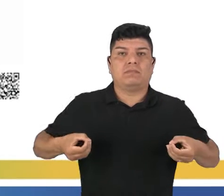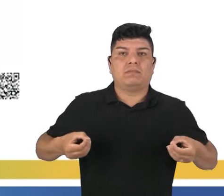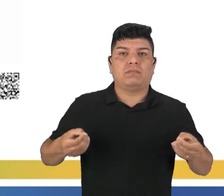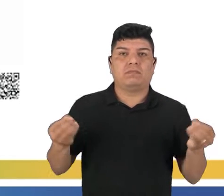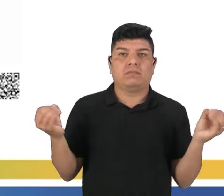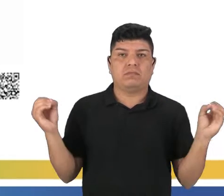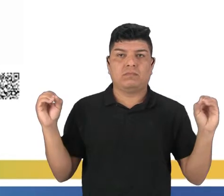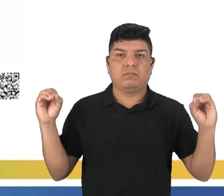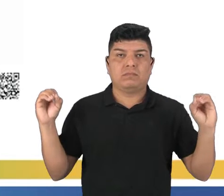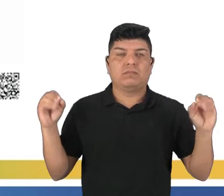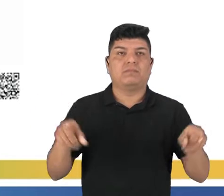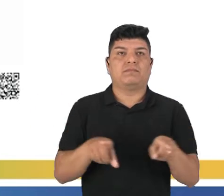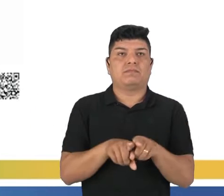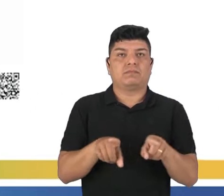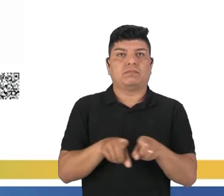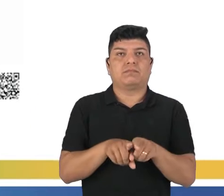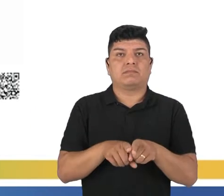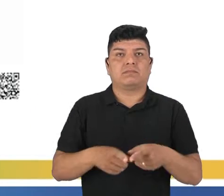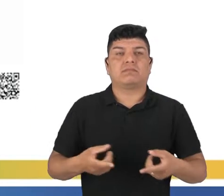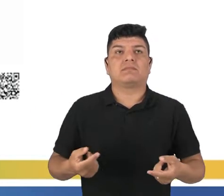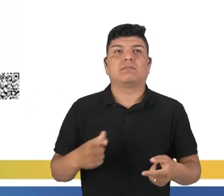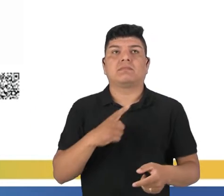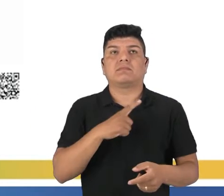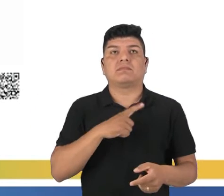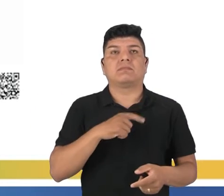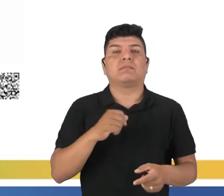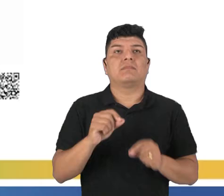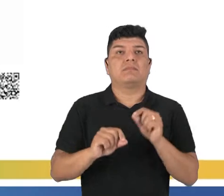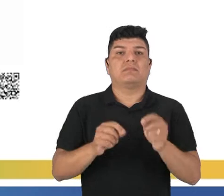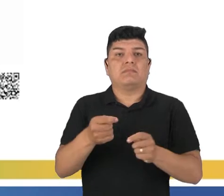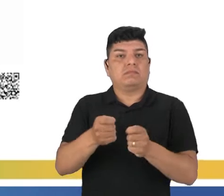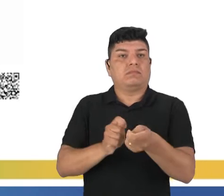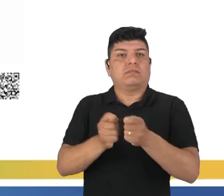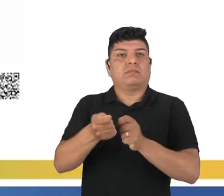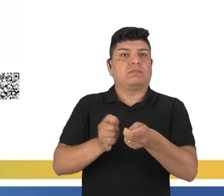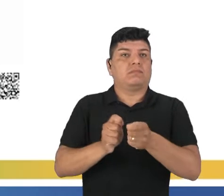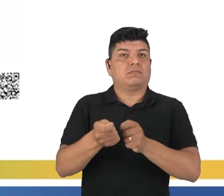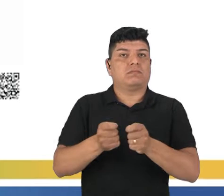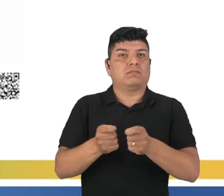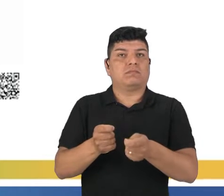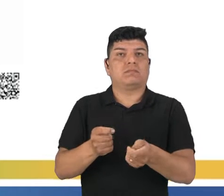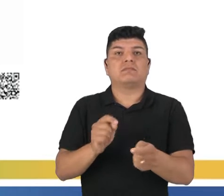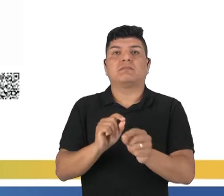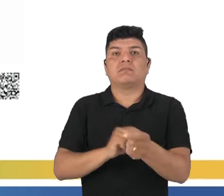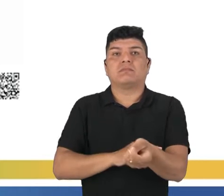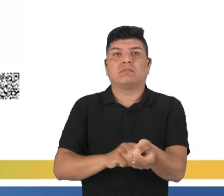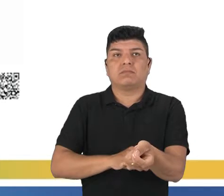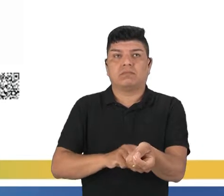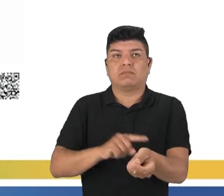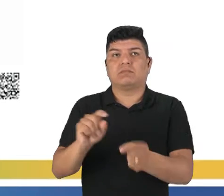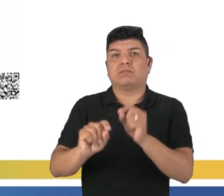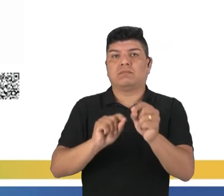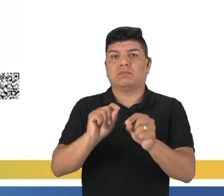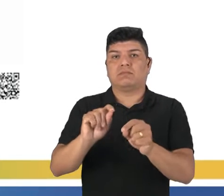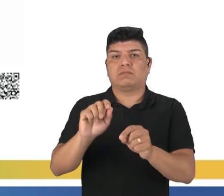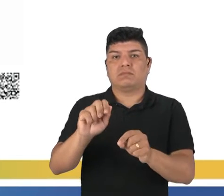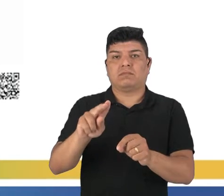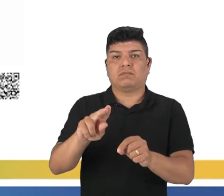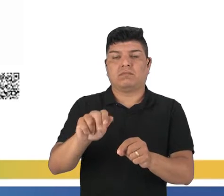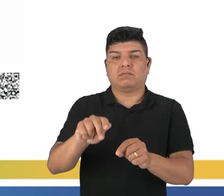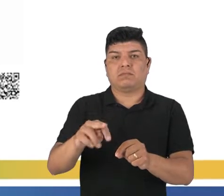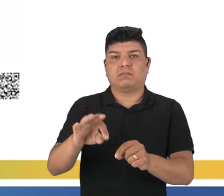Os órgãos do sistema endócrino, eles servem para o controle do nosso sistema nervoso autônomo. Além